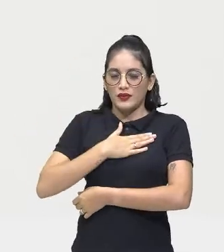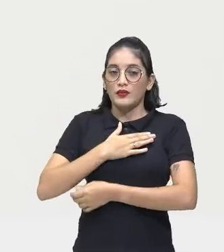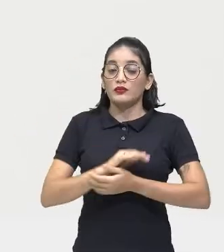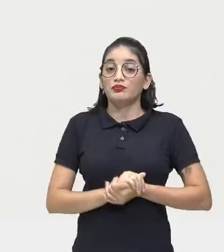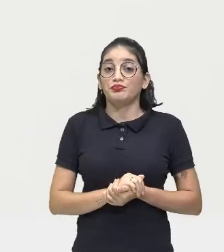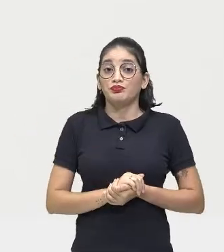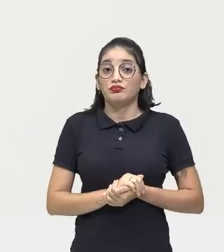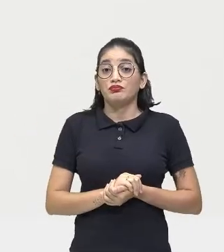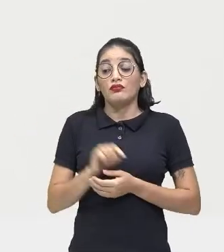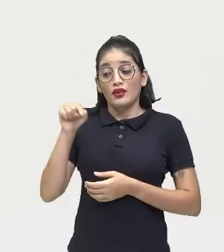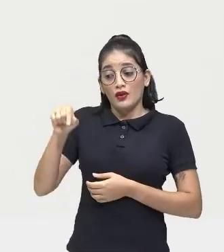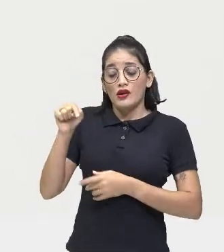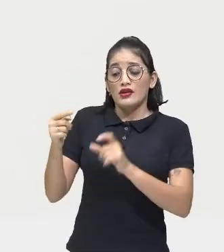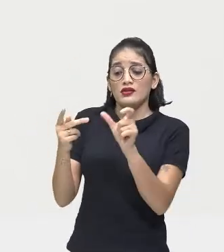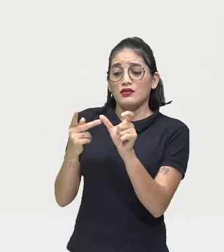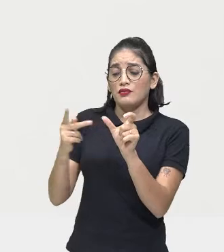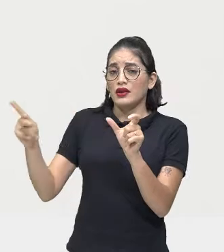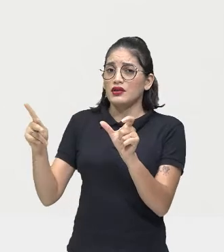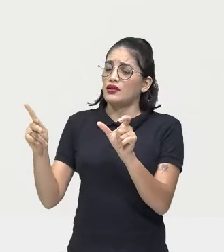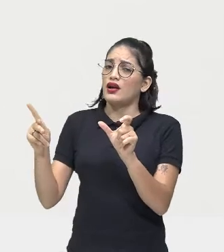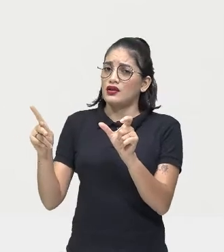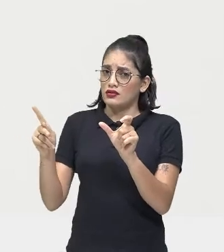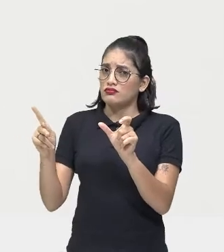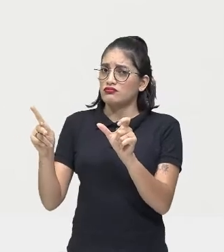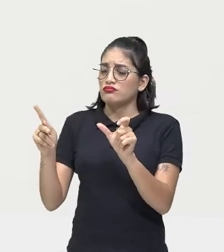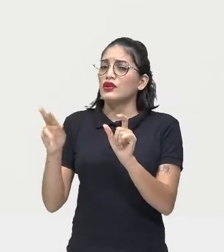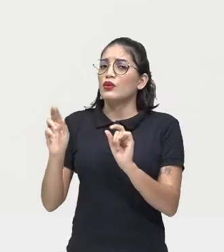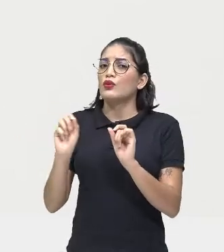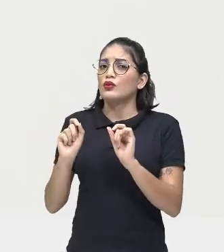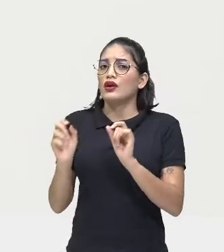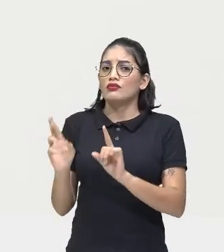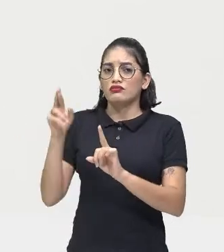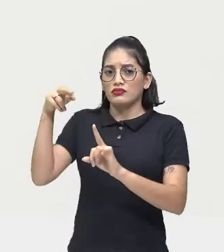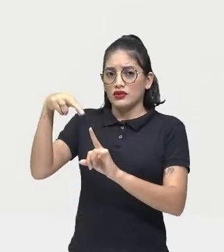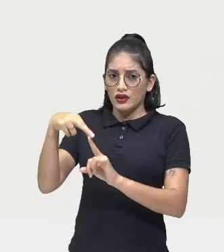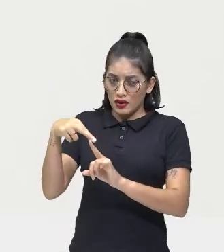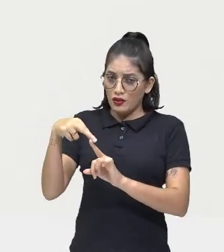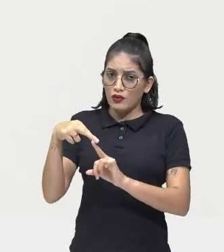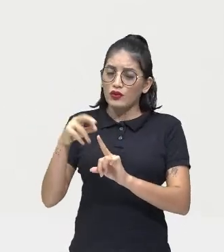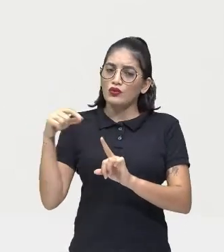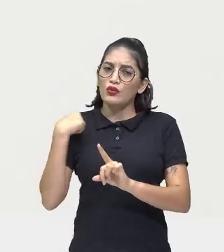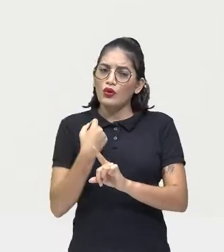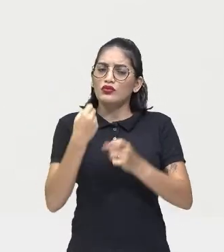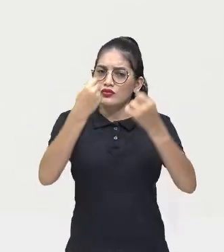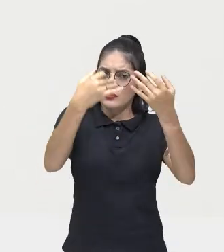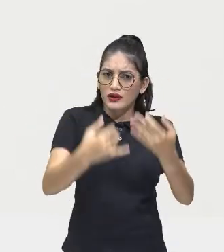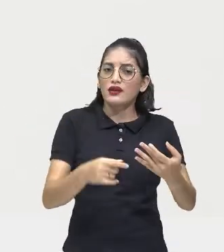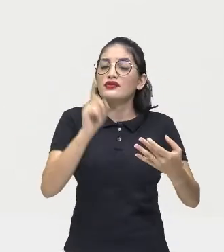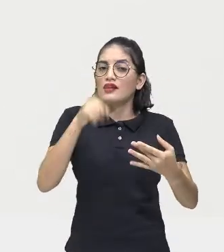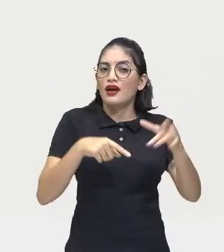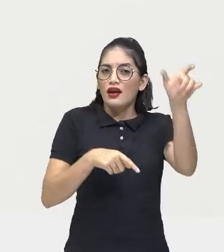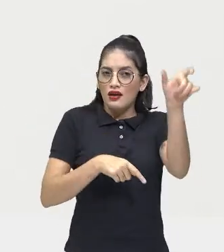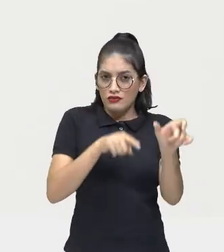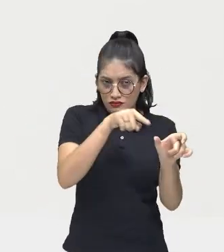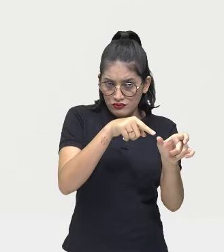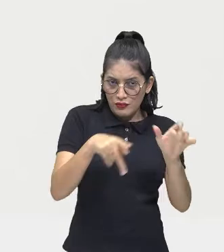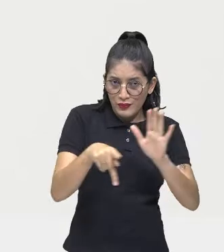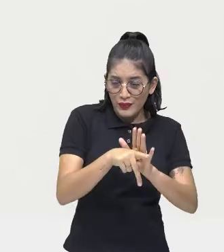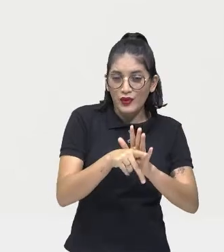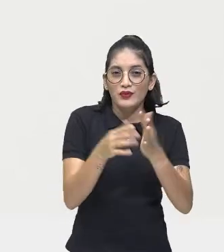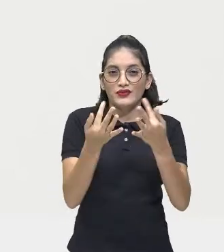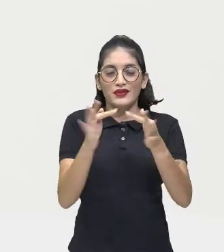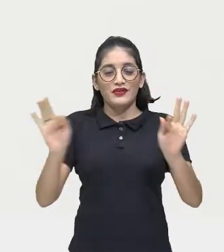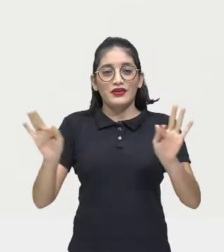esse predicado, ele sempre se refere ao elemento sobre o qual nós falamos, ao sujeito da oração,